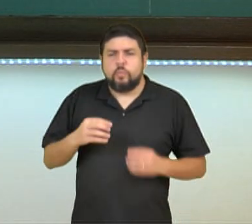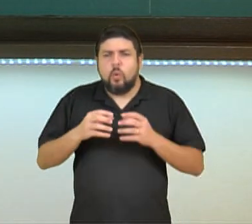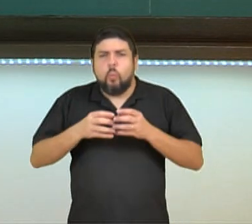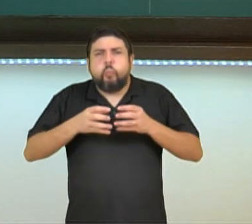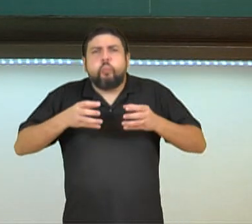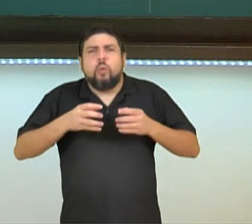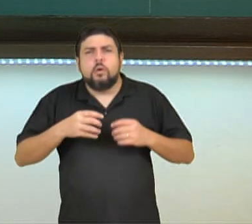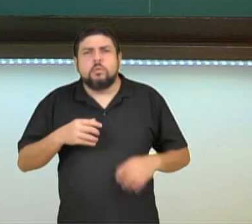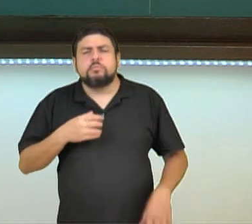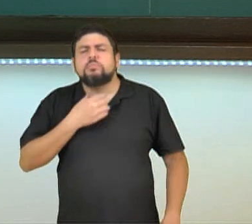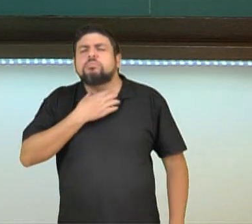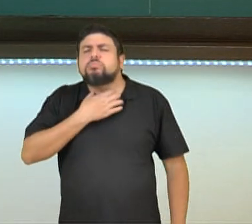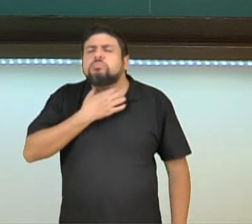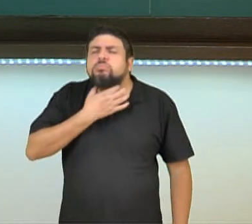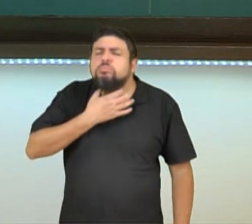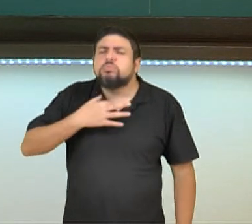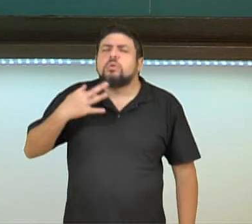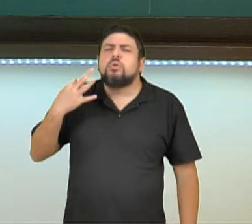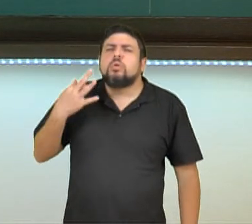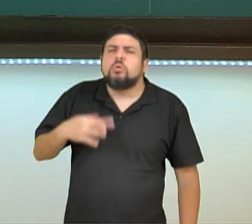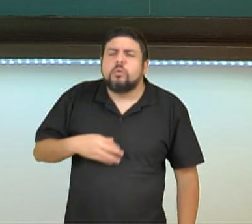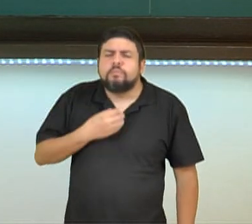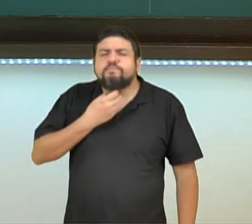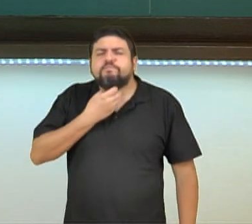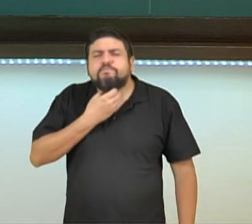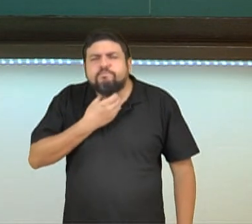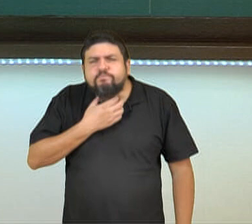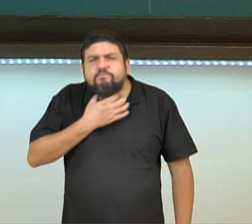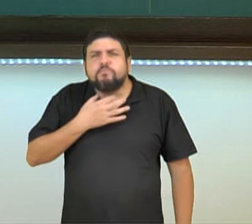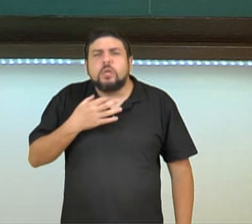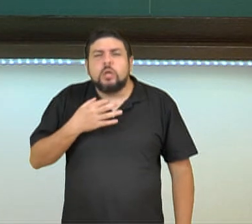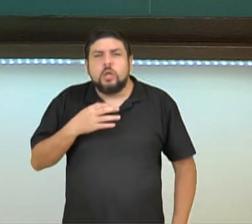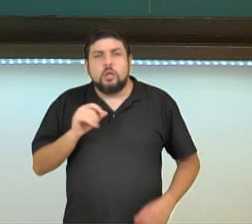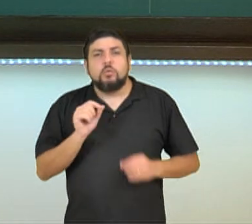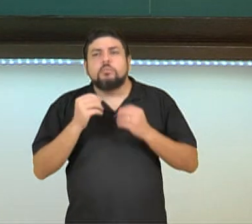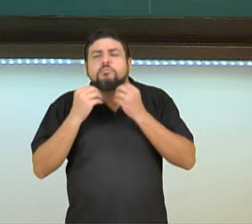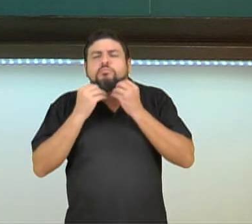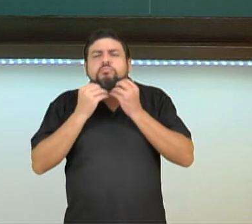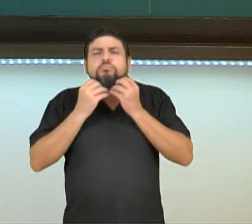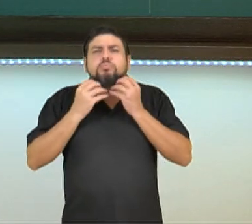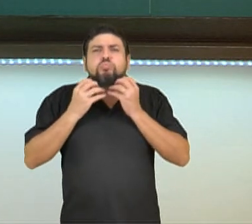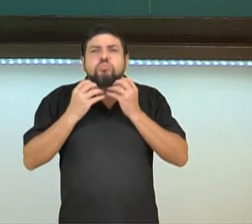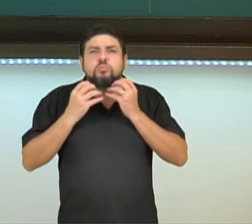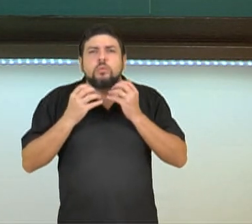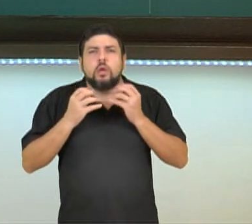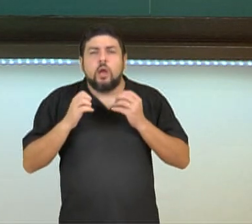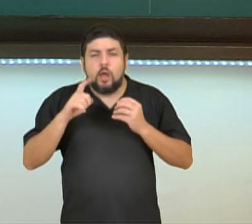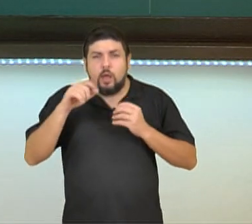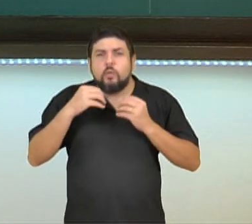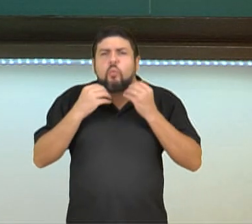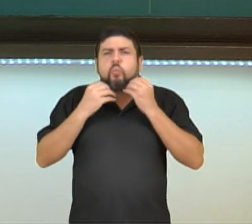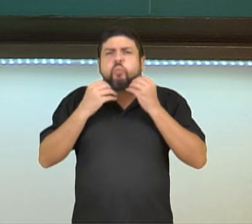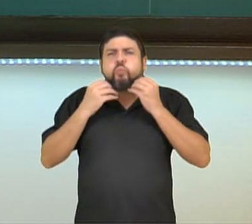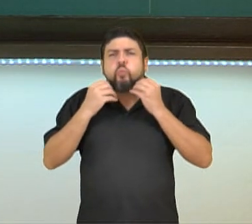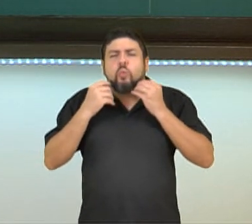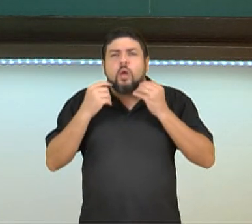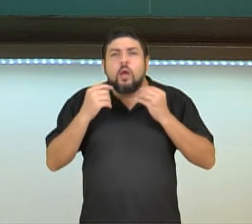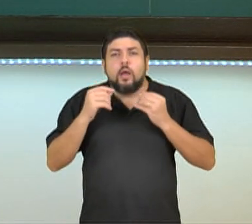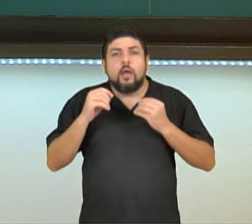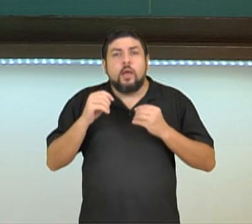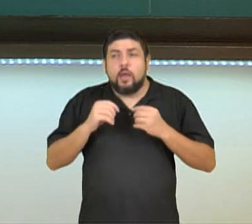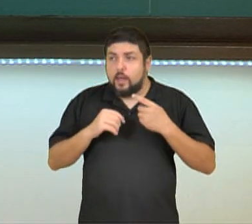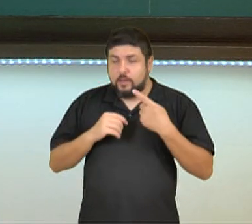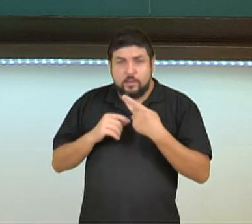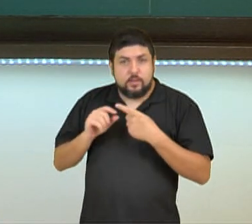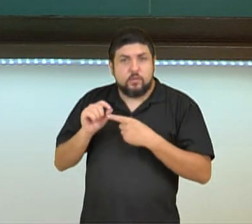famosa dor forte na garganta com a inflamação da amígdala, né? É justamente essa inflamação